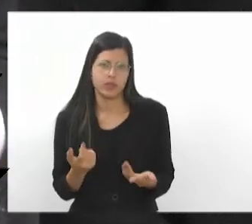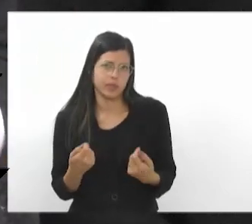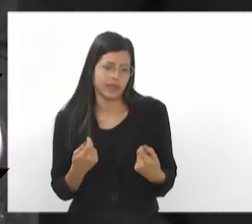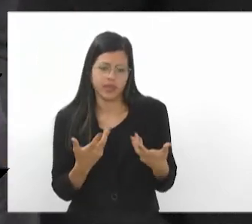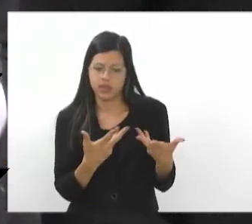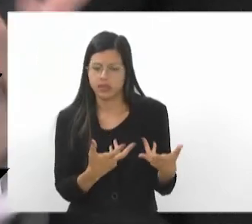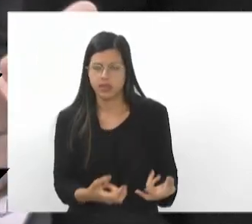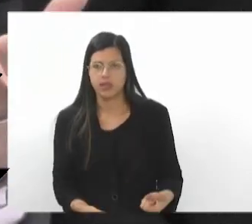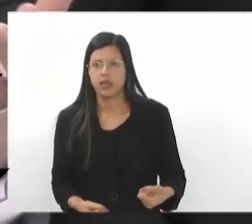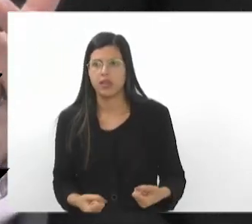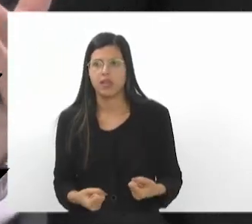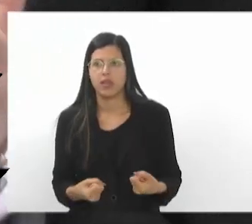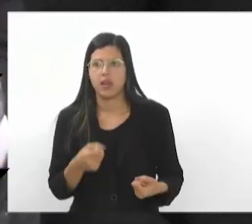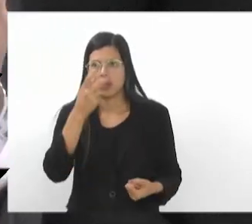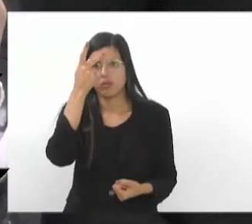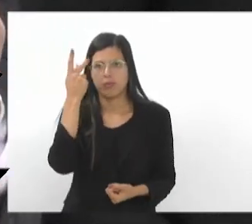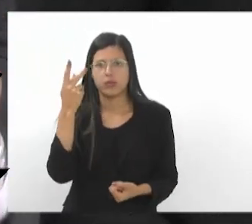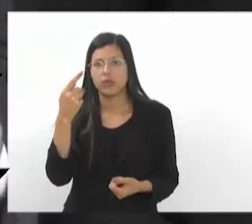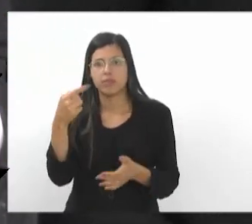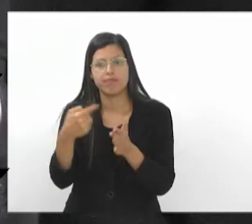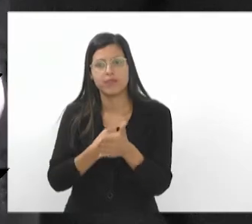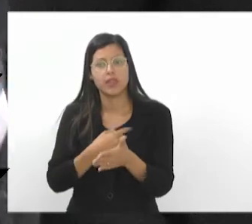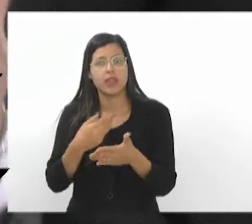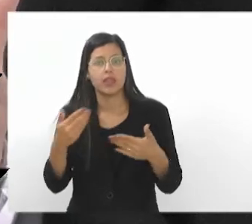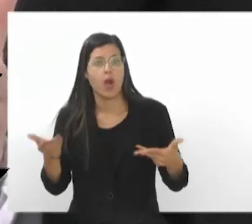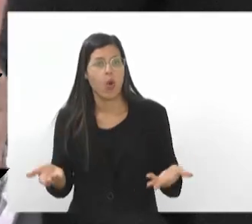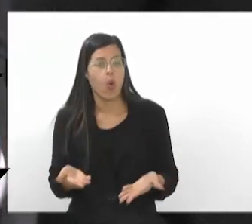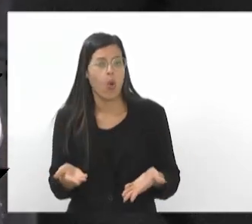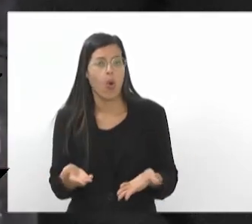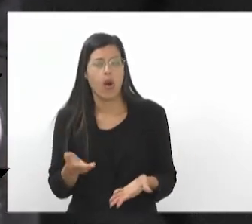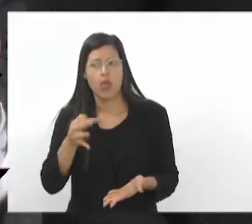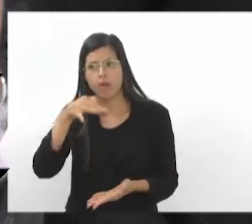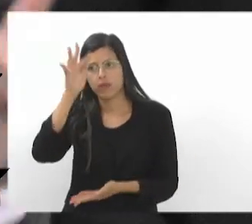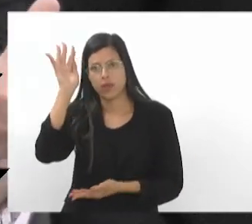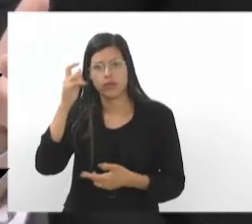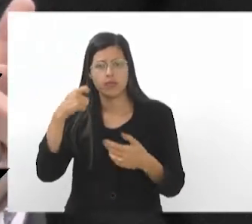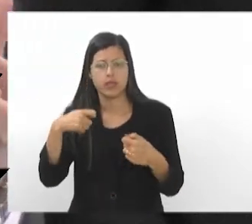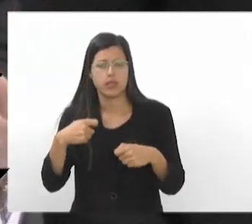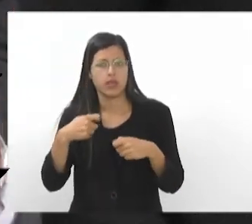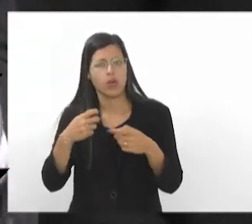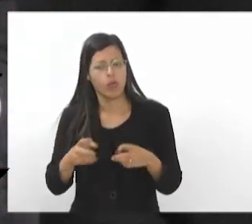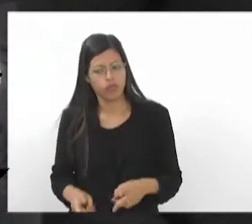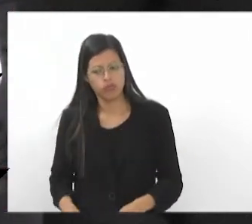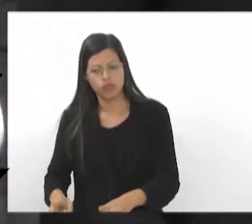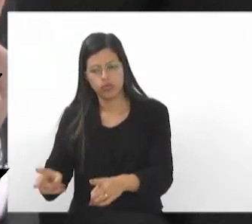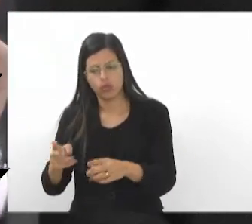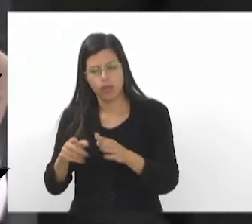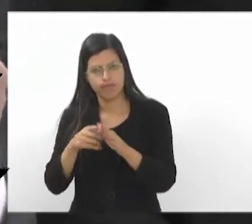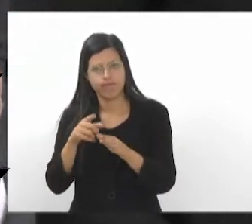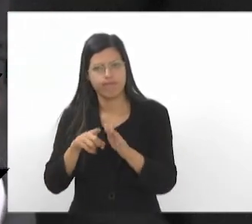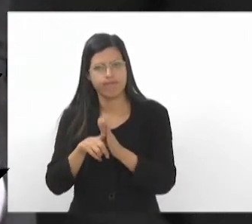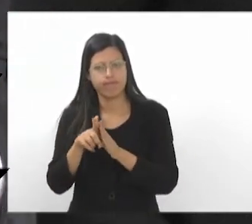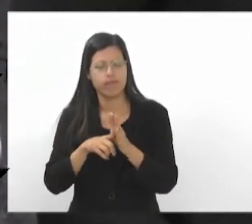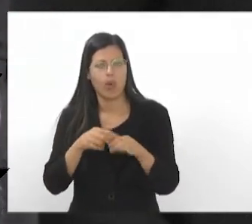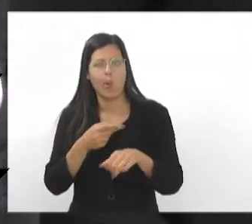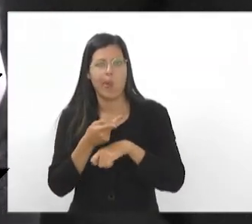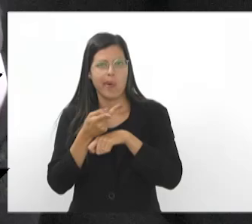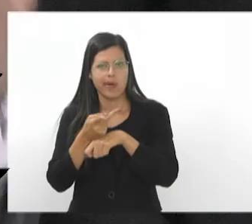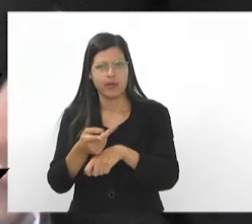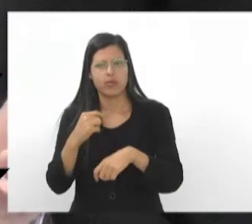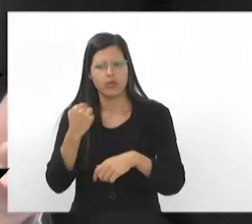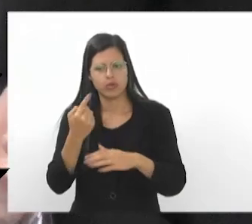me perguntam, e agora, Fred? Eu falo, bom, a gente agora precisa continuar buscando os nossos direitos, levantando ainda mais as nossas